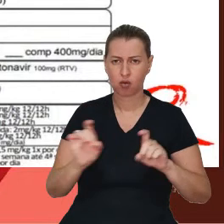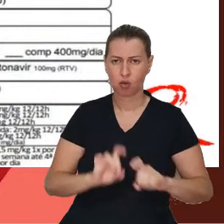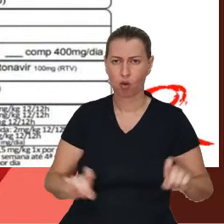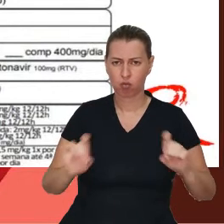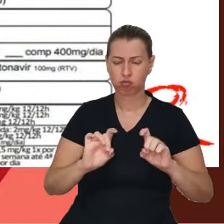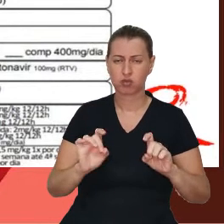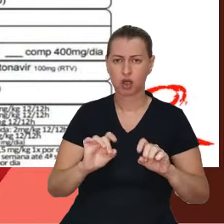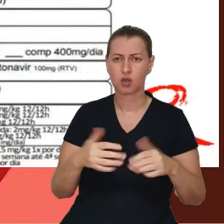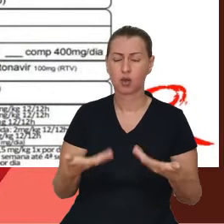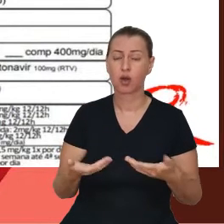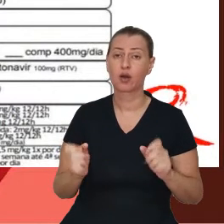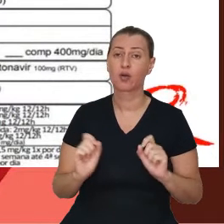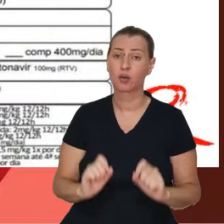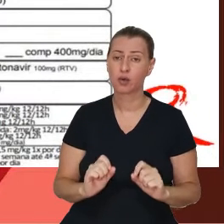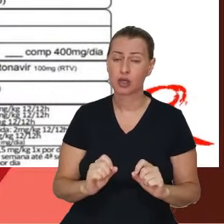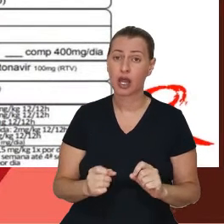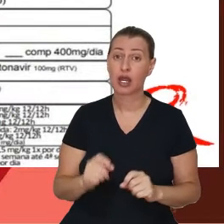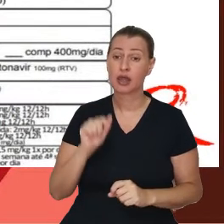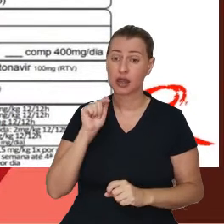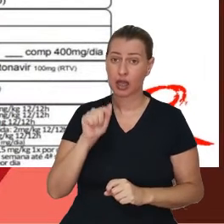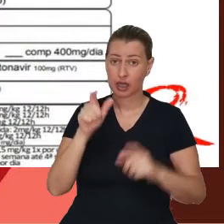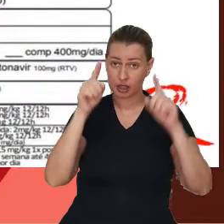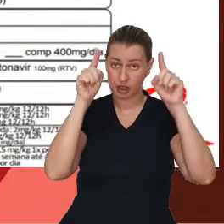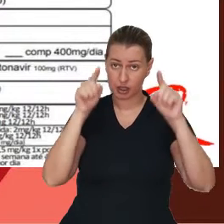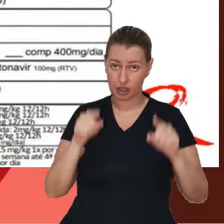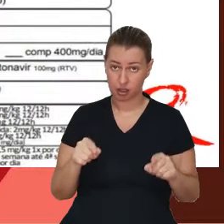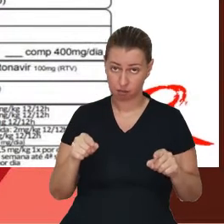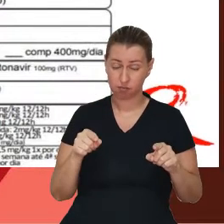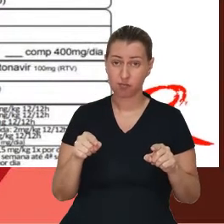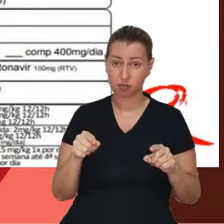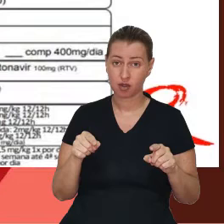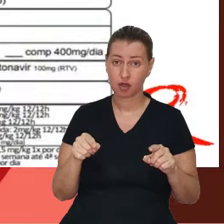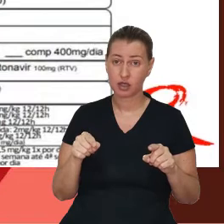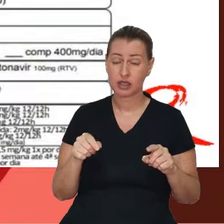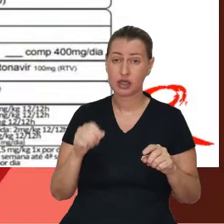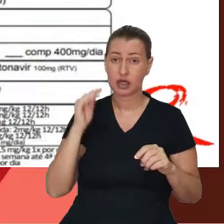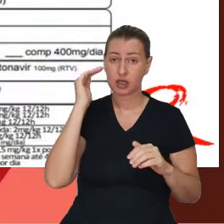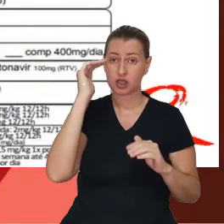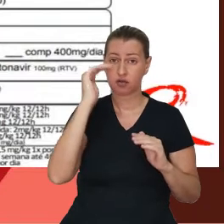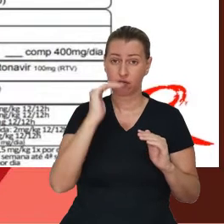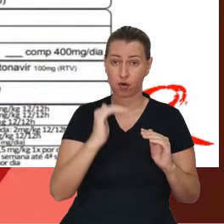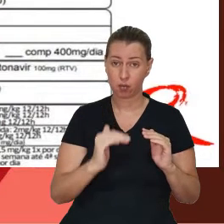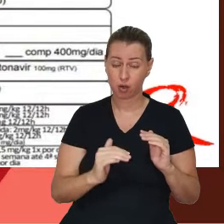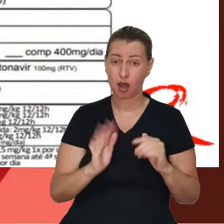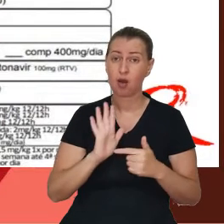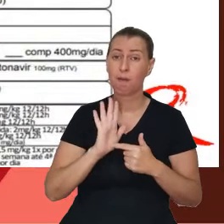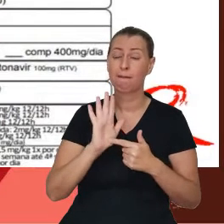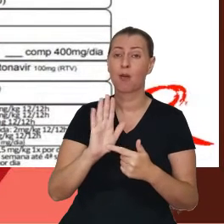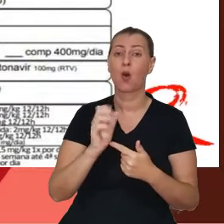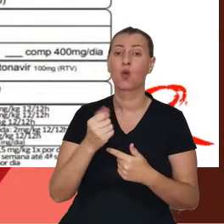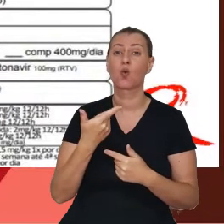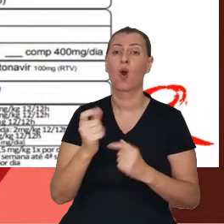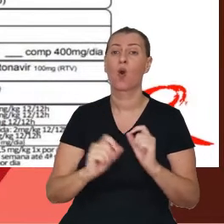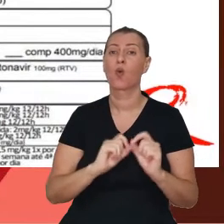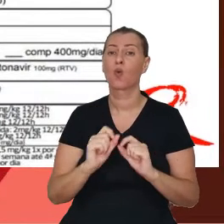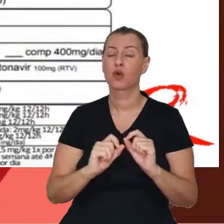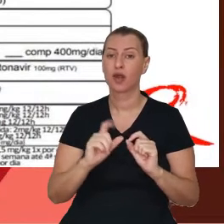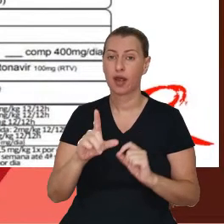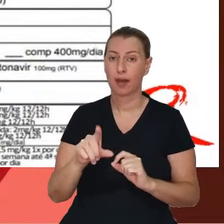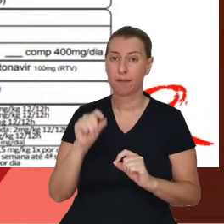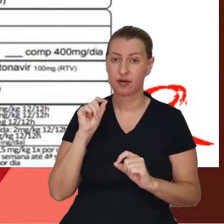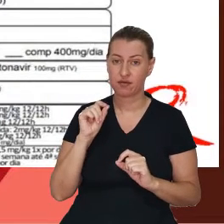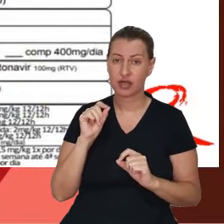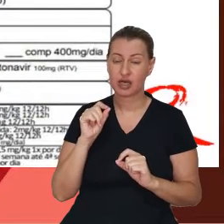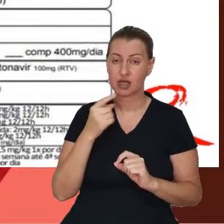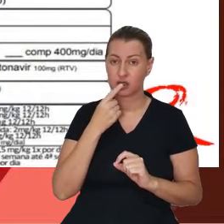da profilaxia. No próprio formulário, aqui na flechinha vermelha, já indica qual é o esquema preferencial, e aí